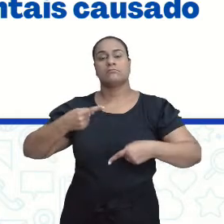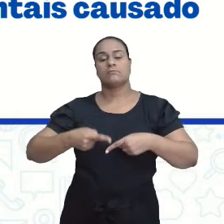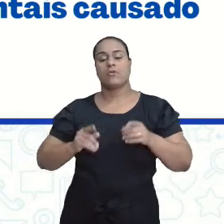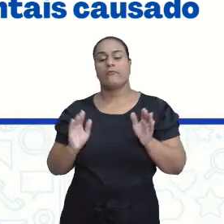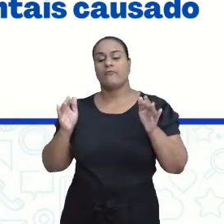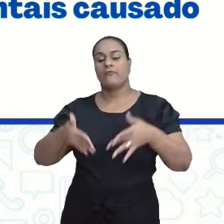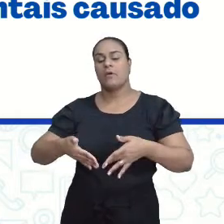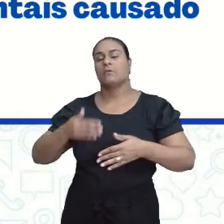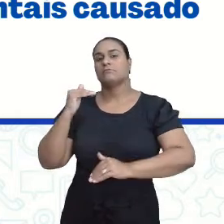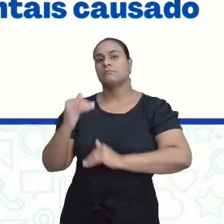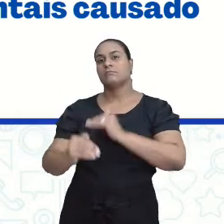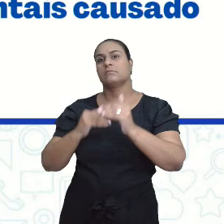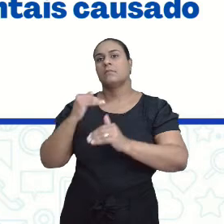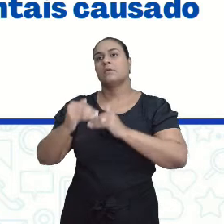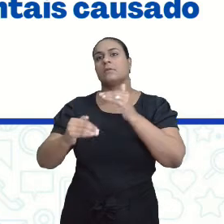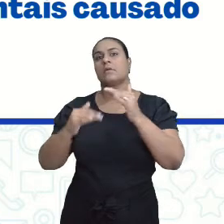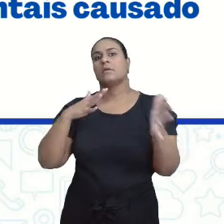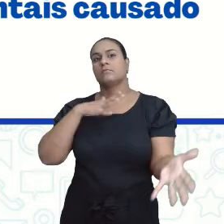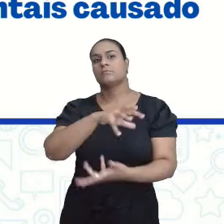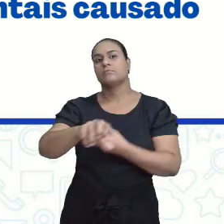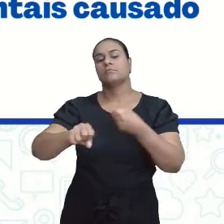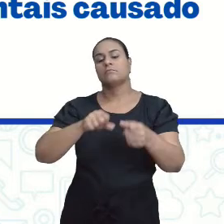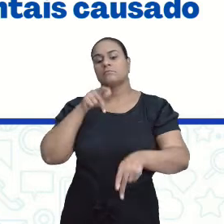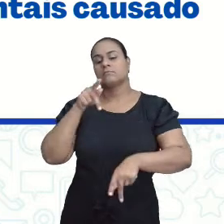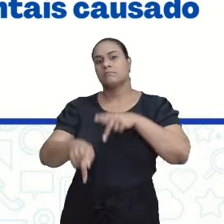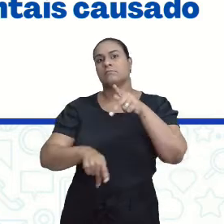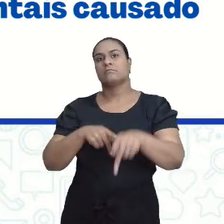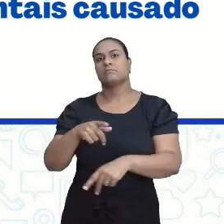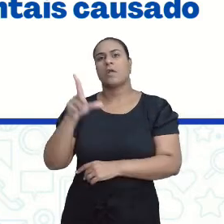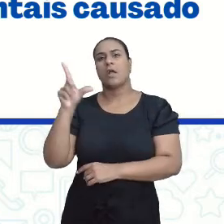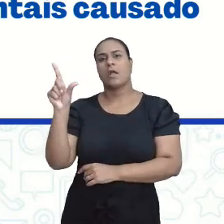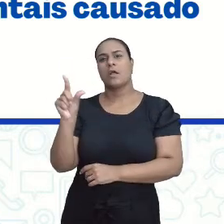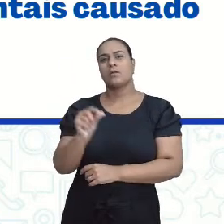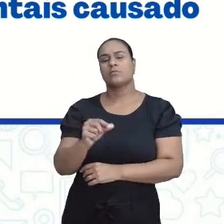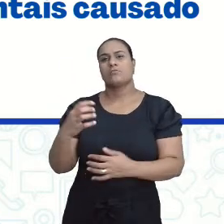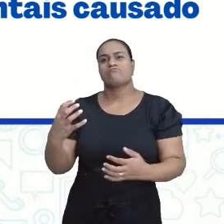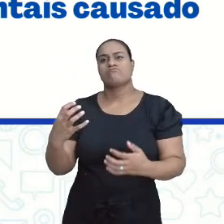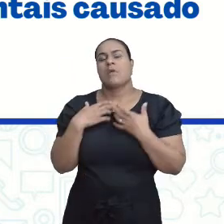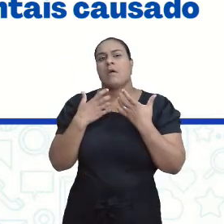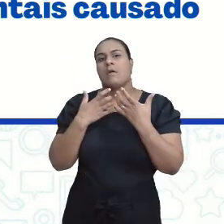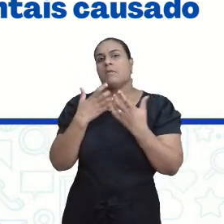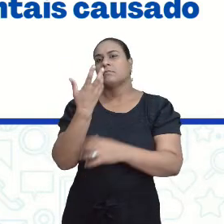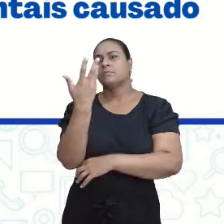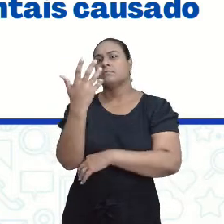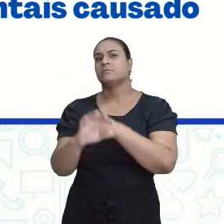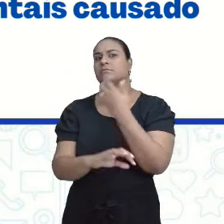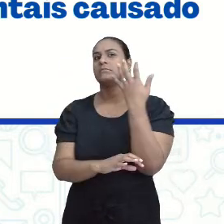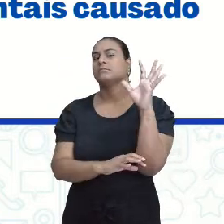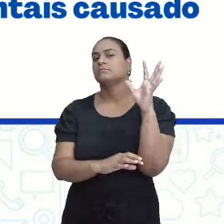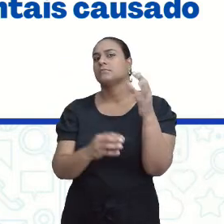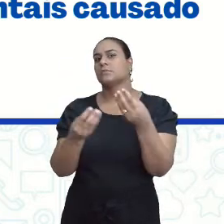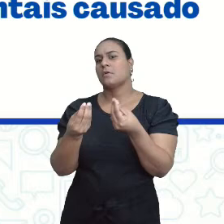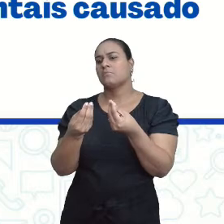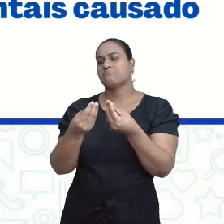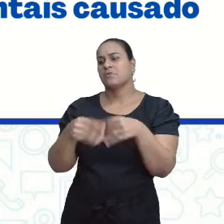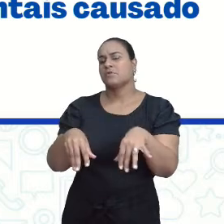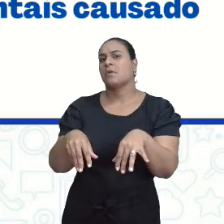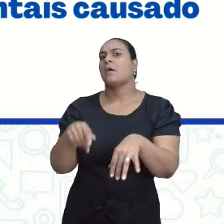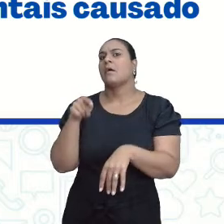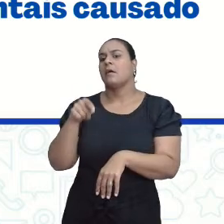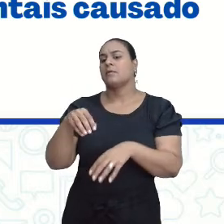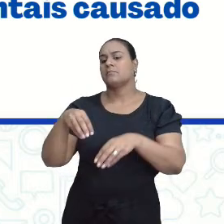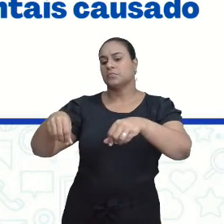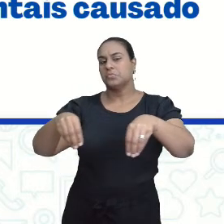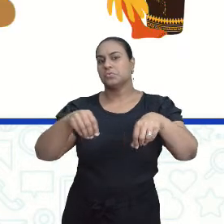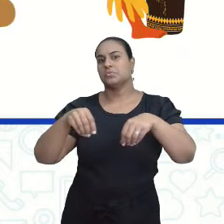desenvolvimento sustentável desses povos, certo? Reduzindo possíveis impactos ambientais causados por agentes externos